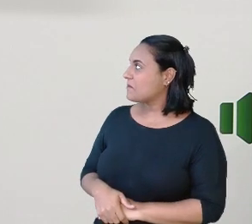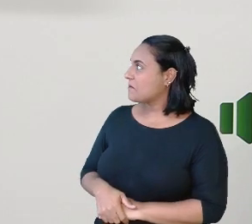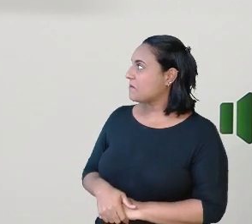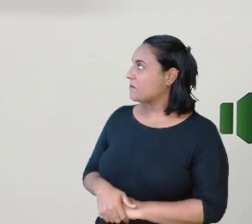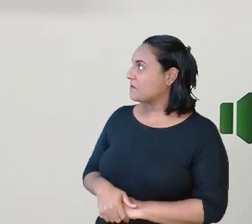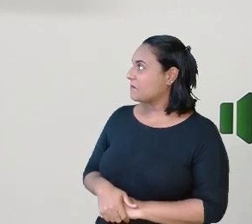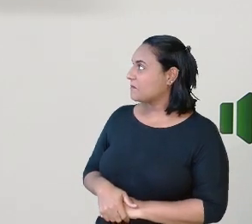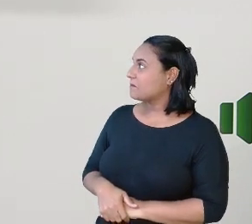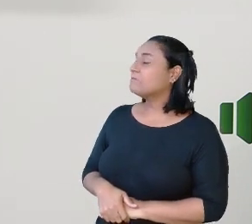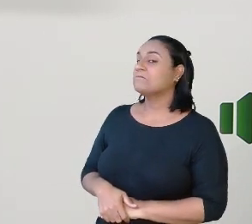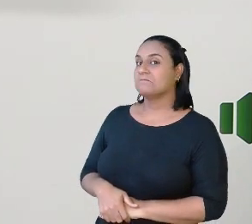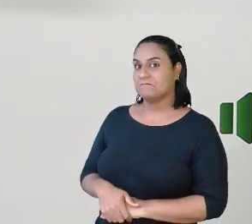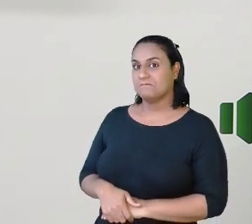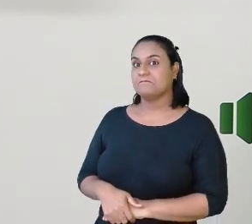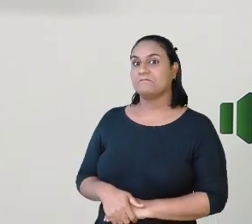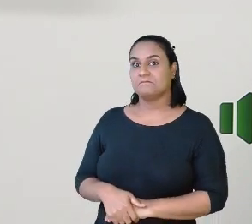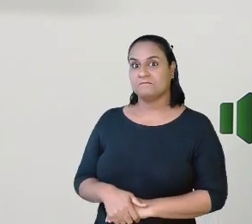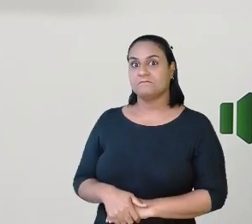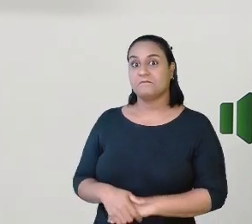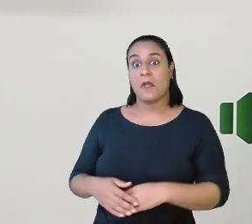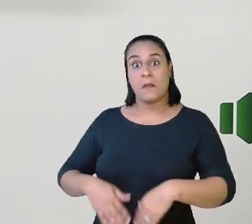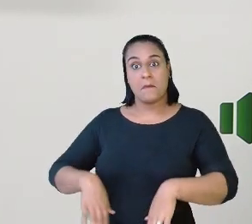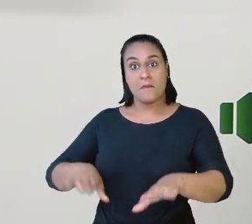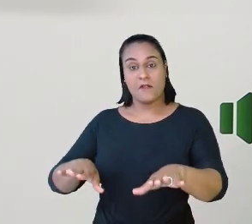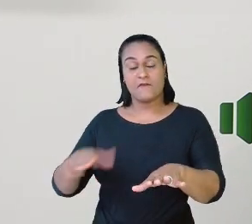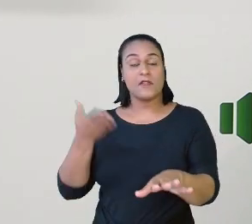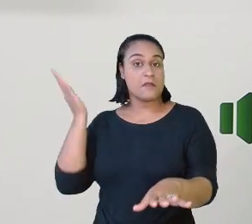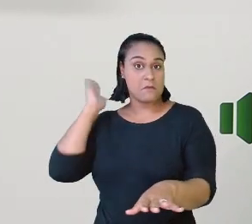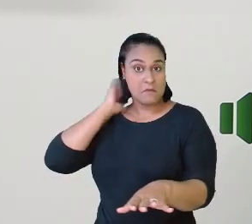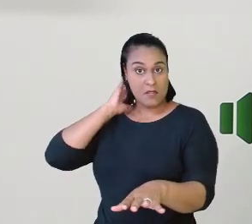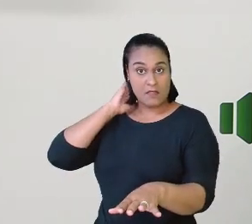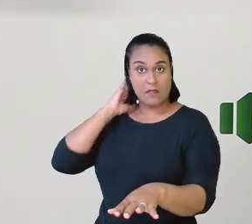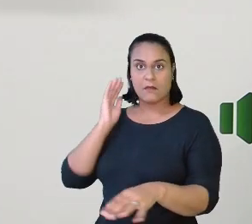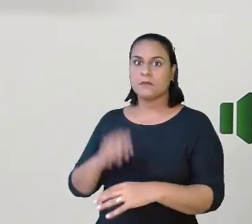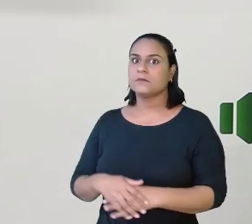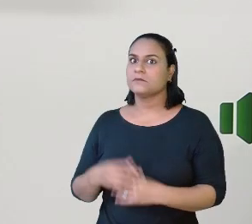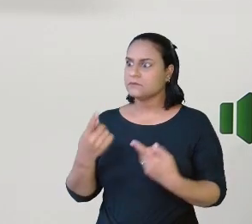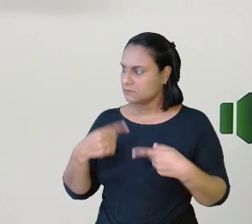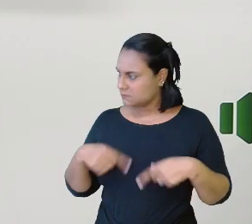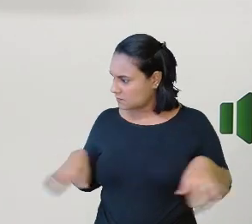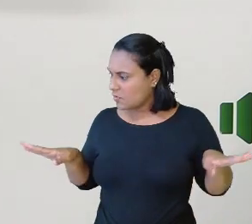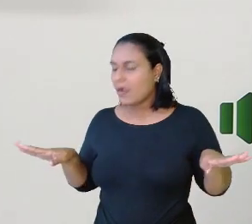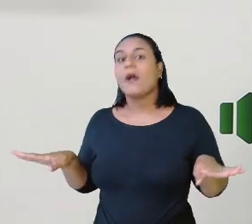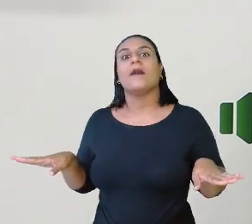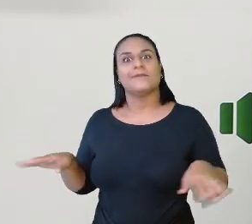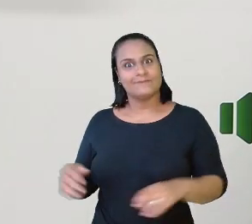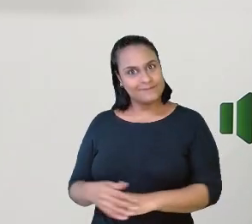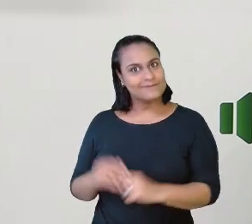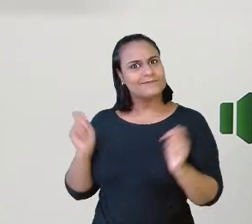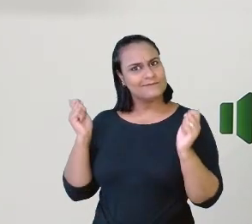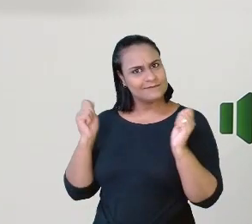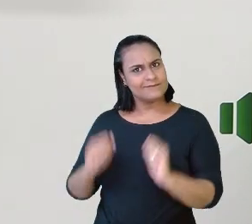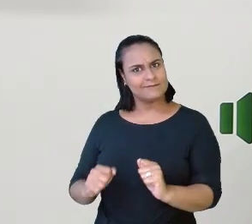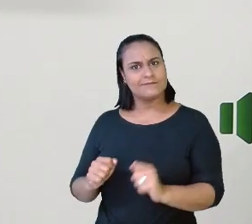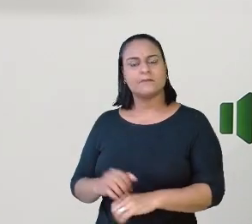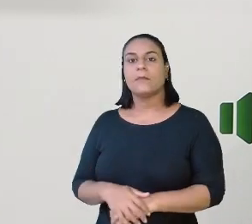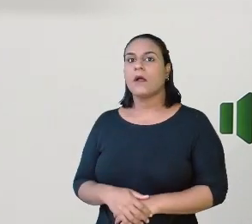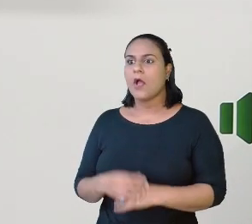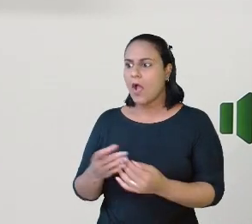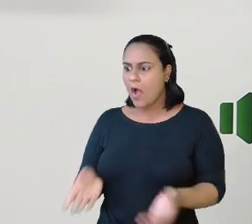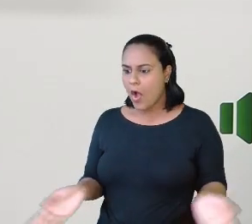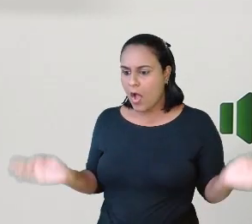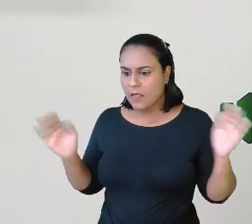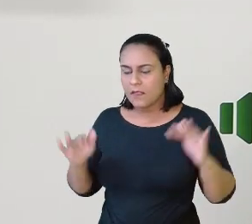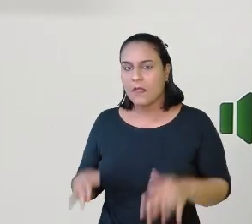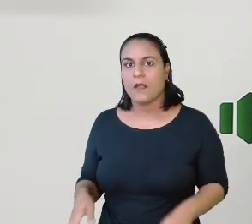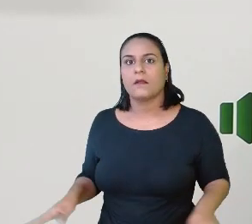para frente, consigo colocar ele lá atrás, olha, eu consigo colocar ele para os lados, consigo rodar.